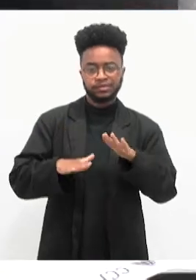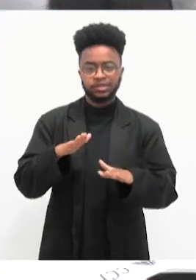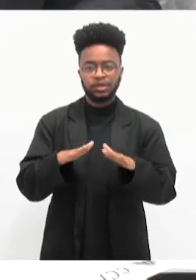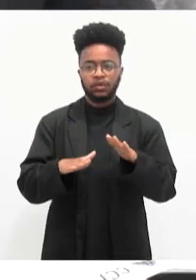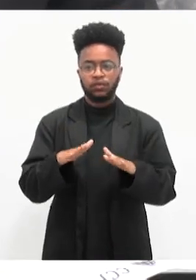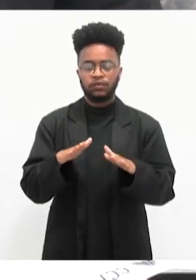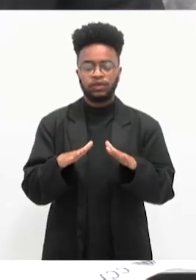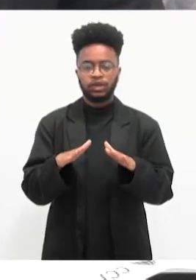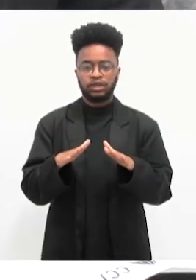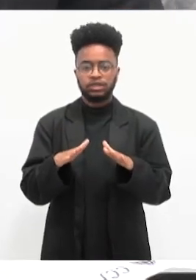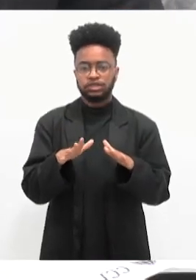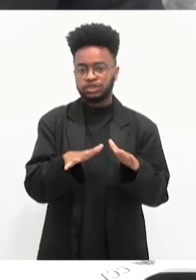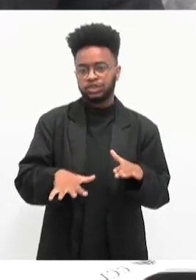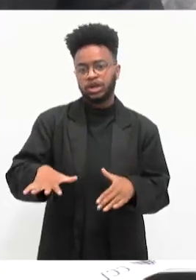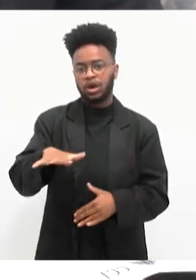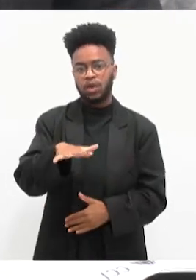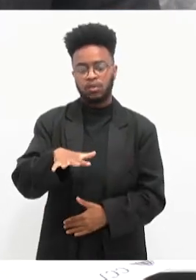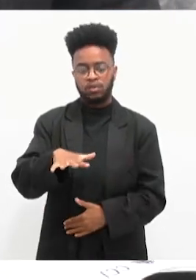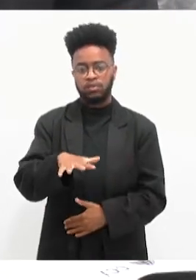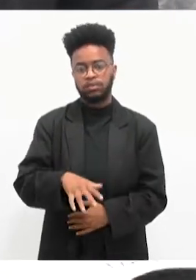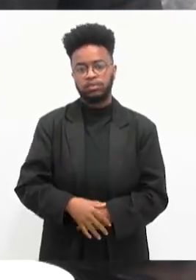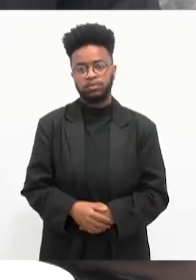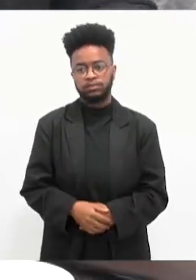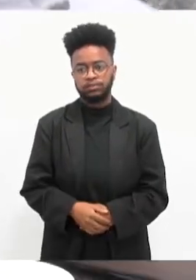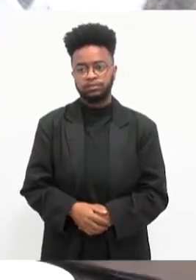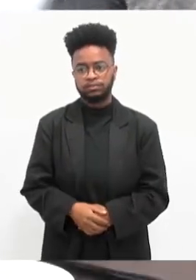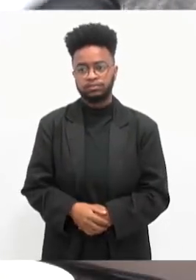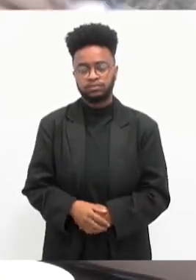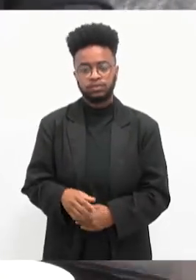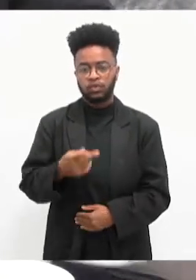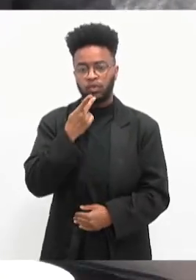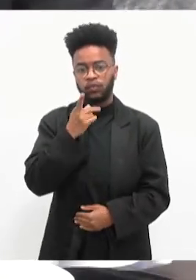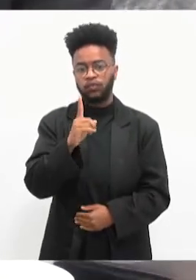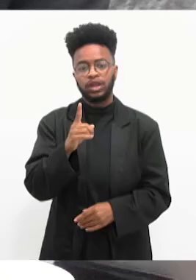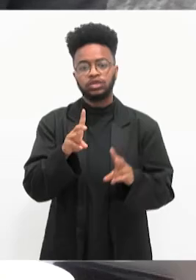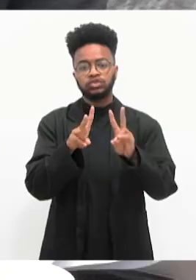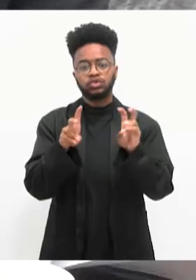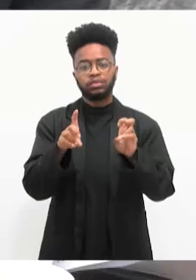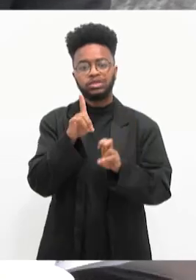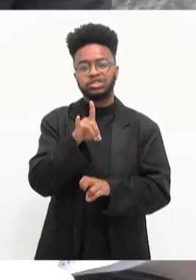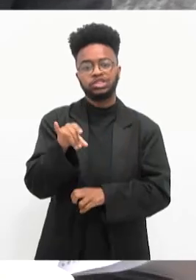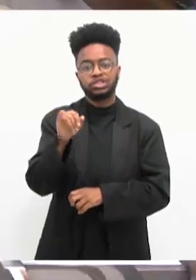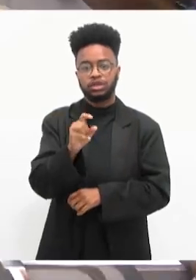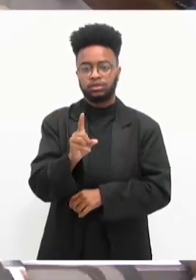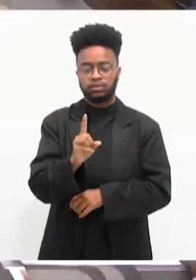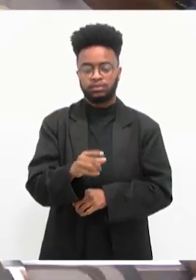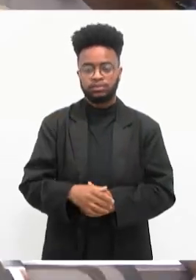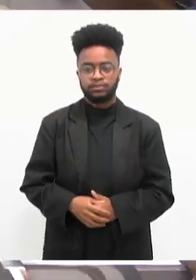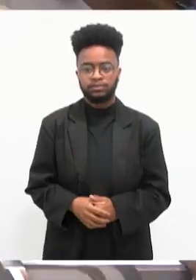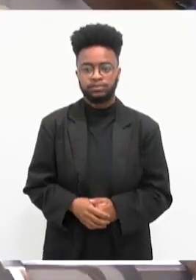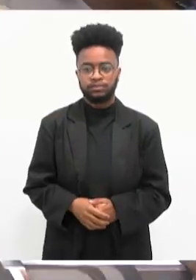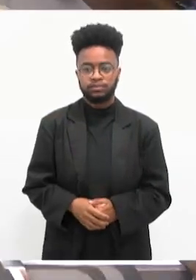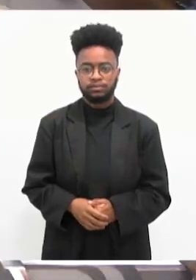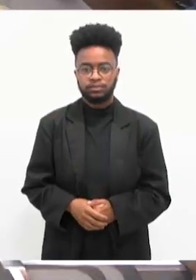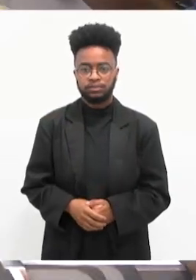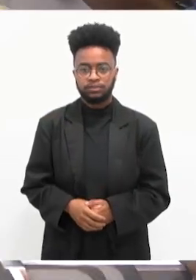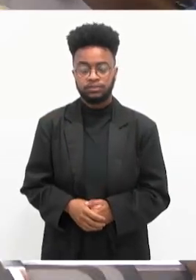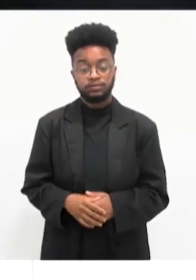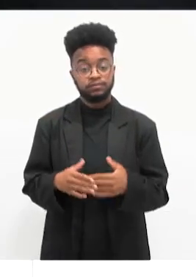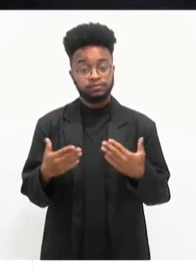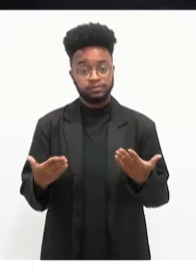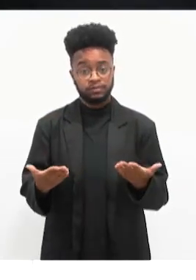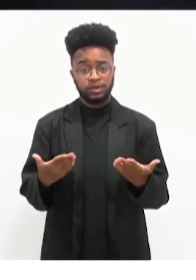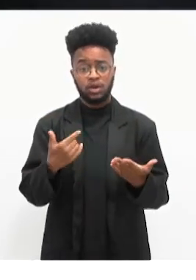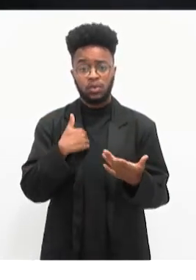mais abrangente, né? Não só fala em data comemorativa, sobre a data comemorativa. Presidente, Pois não. eu levantei